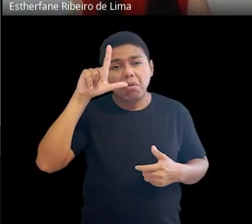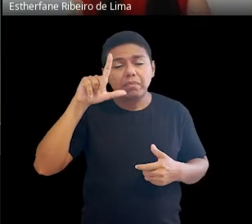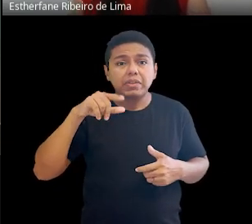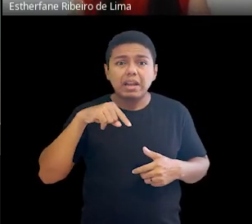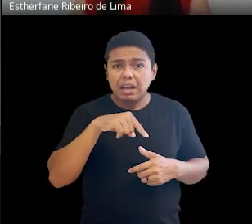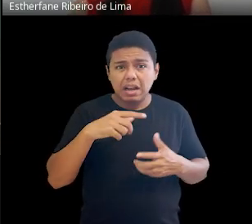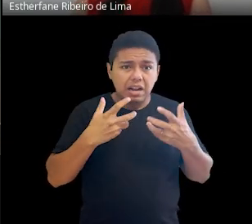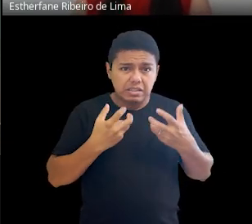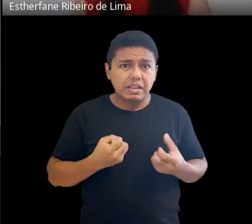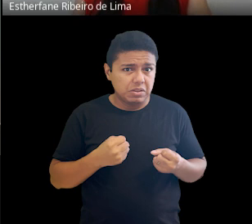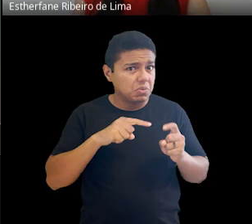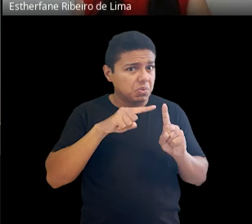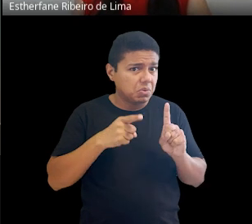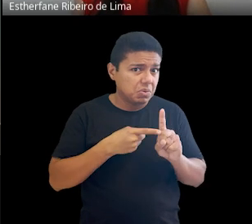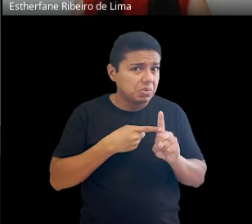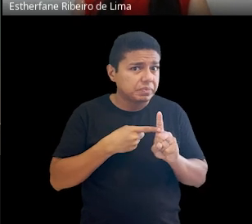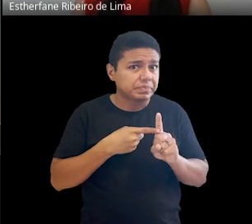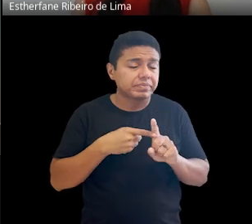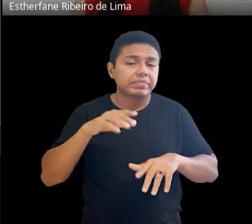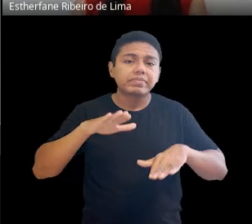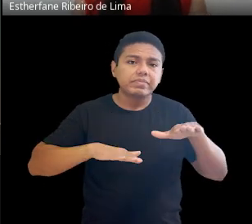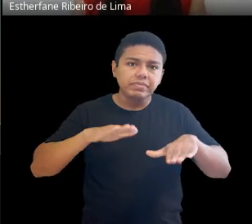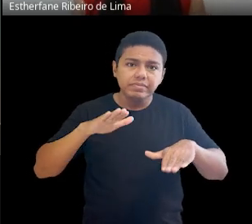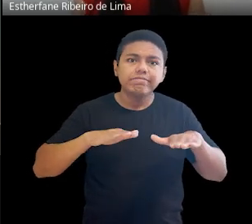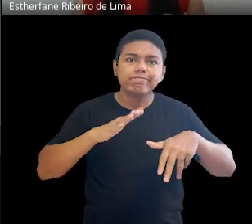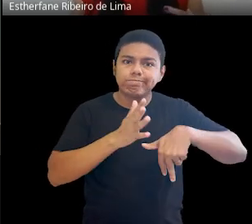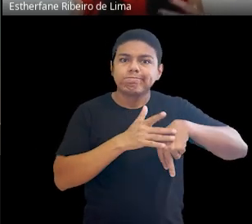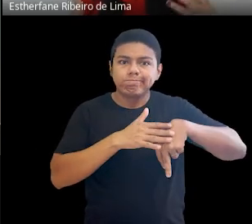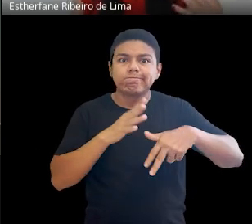aceita, até porque existem muitos casos de pacientes que